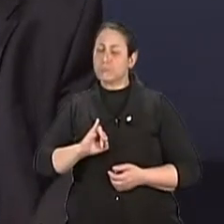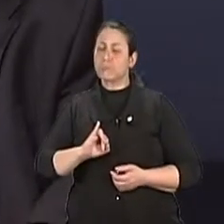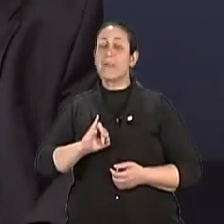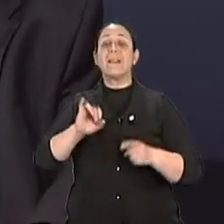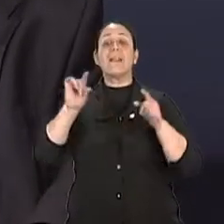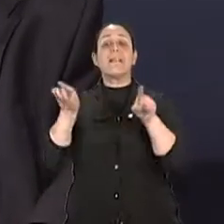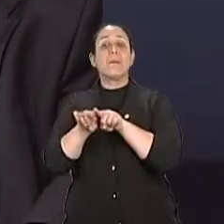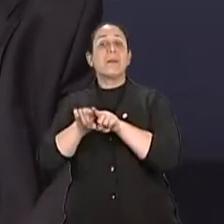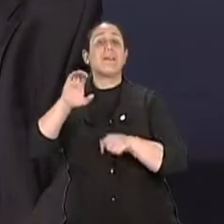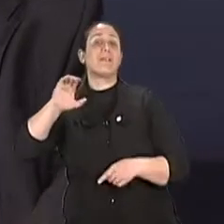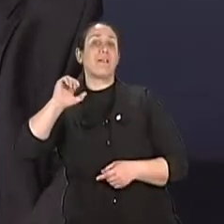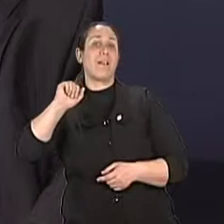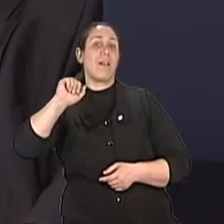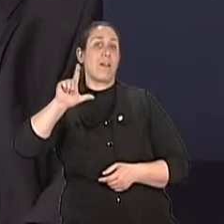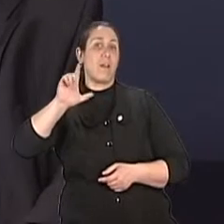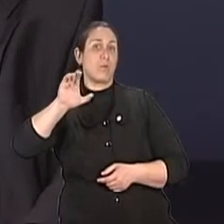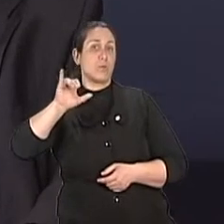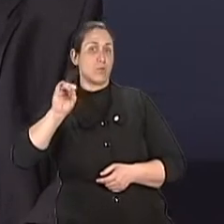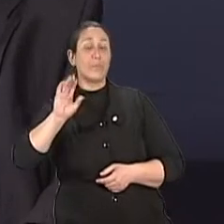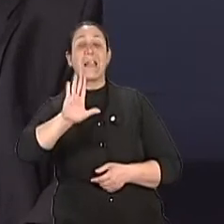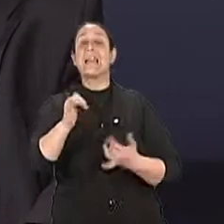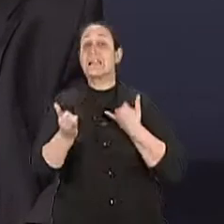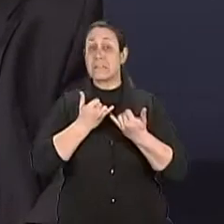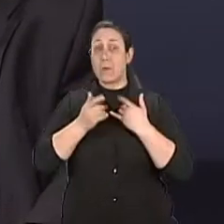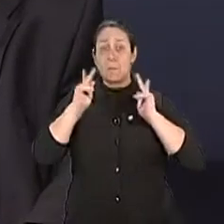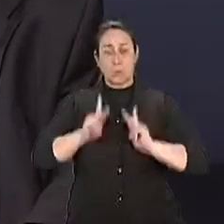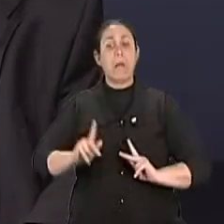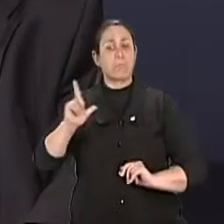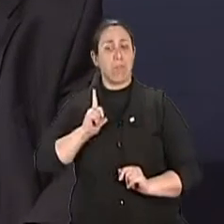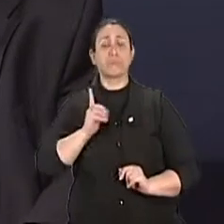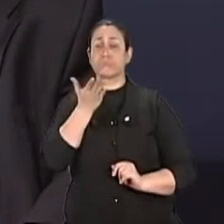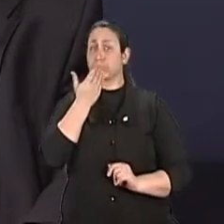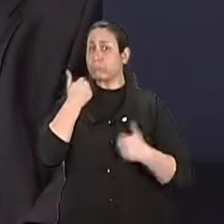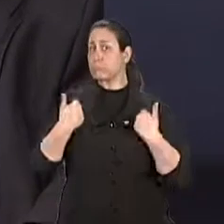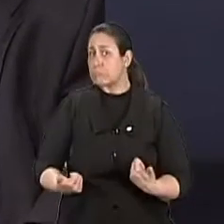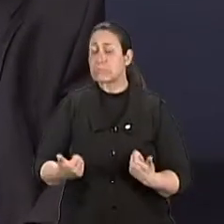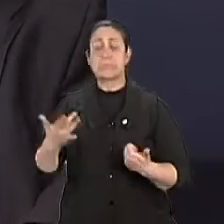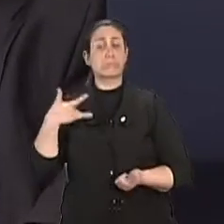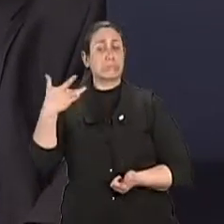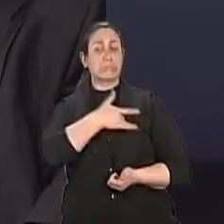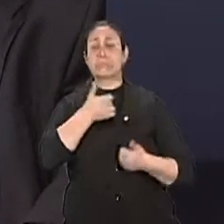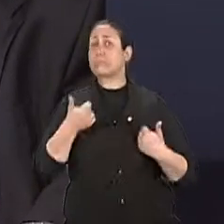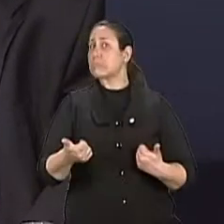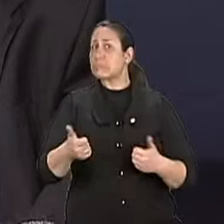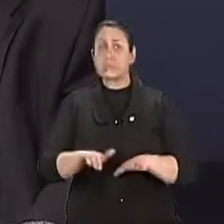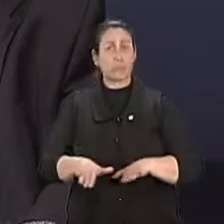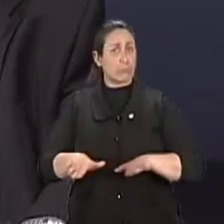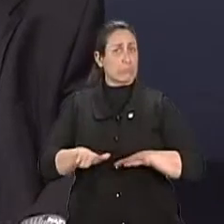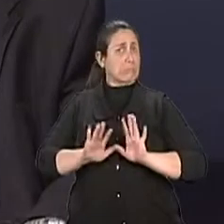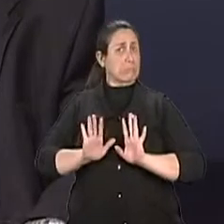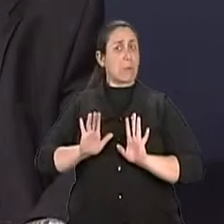Esse cálcio, nas pessoas que têm alimentação adequada, ele é, em geral, suficiente.